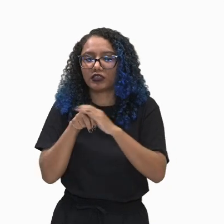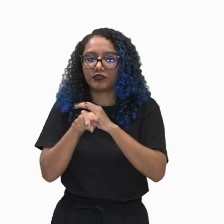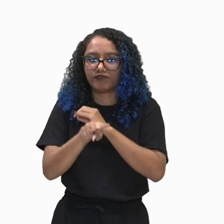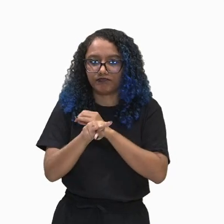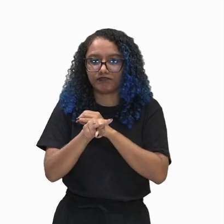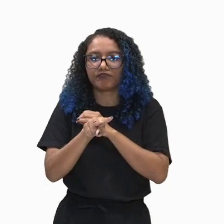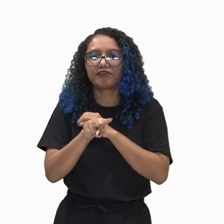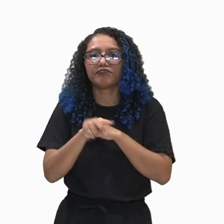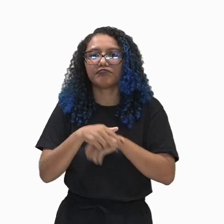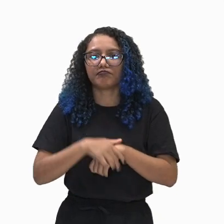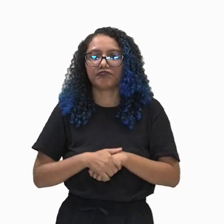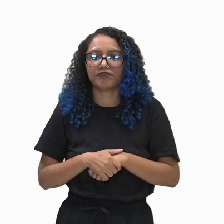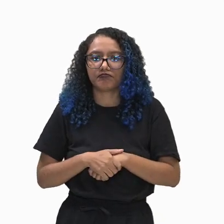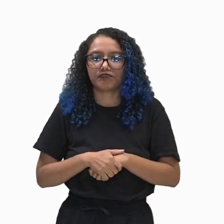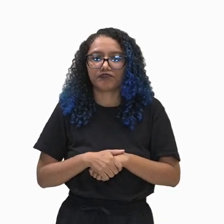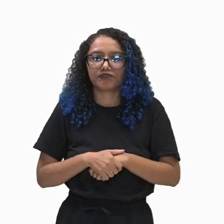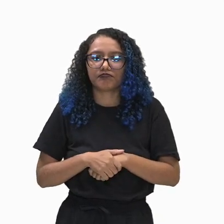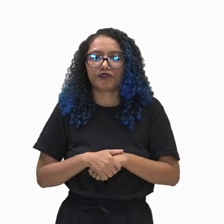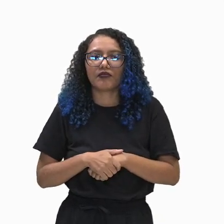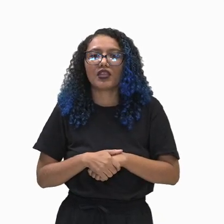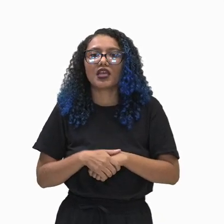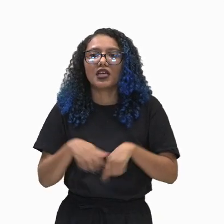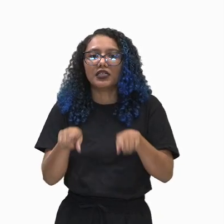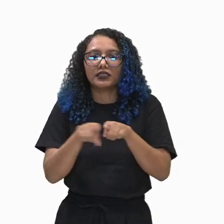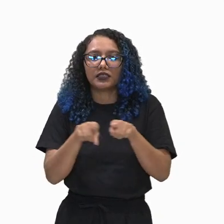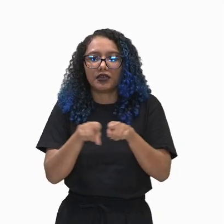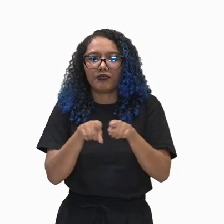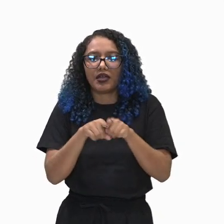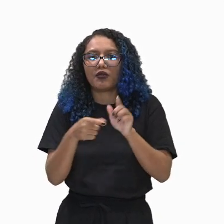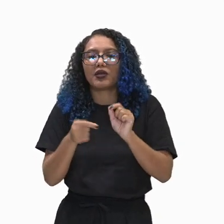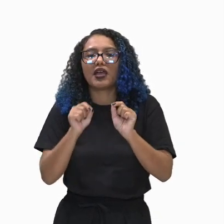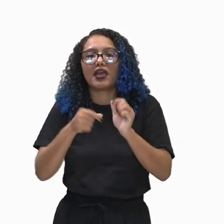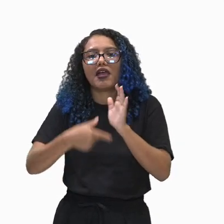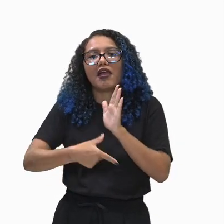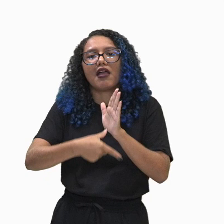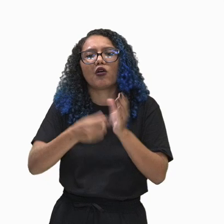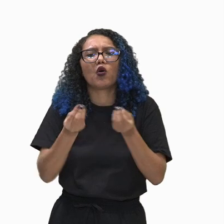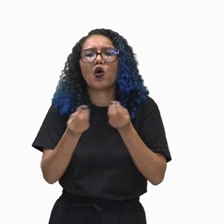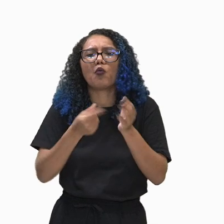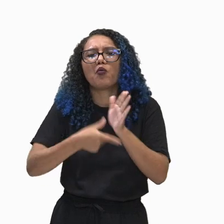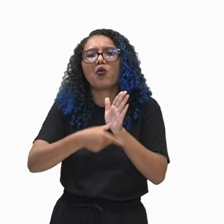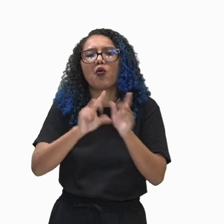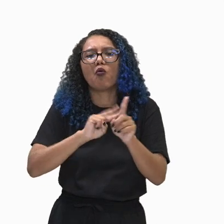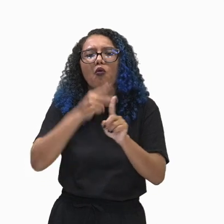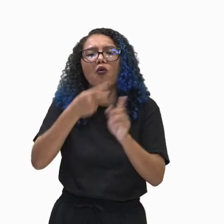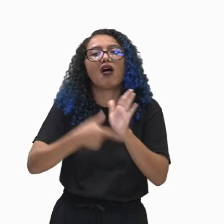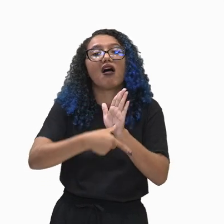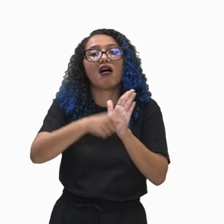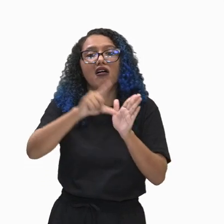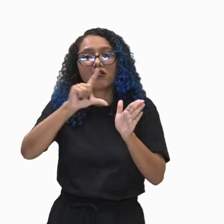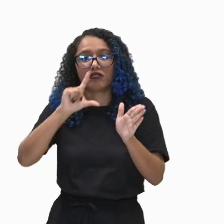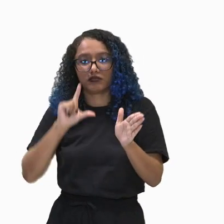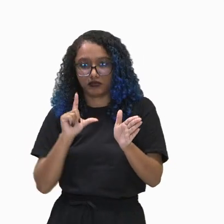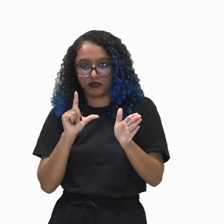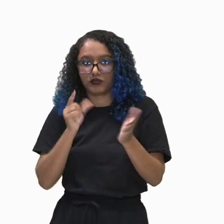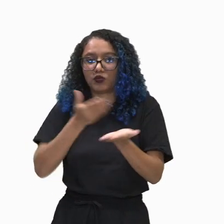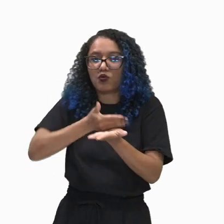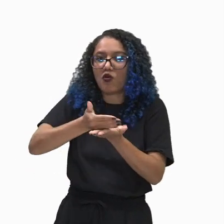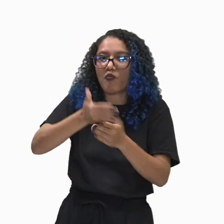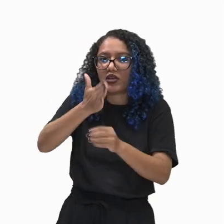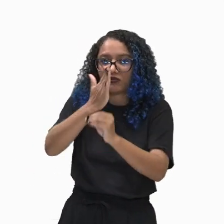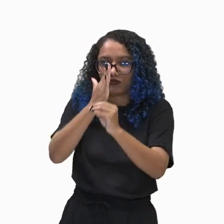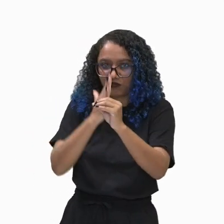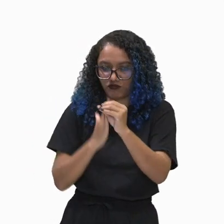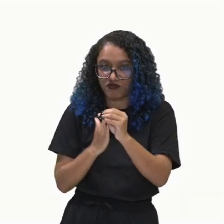A replicação ocorre antes do início da divisão. A replicação ocorre antes do início